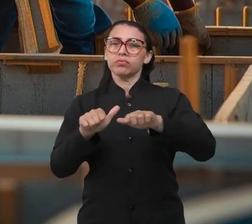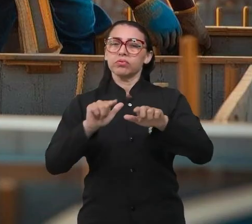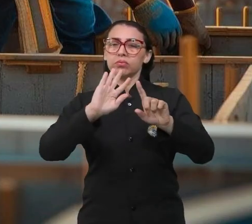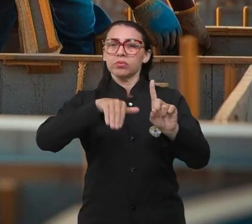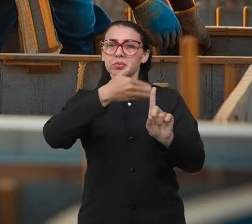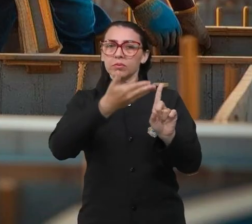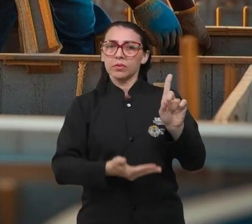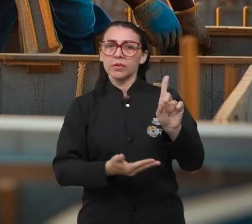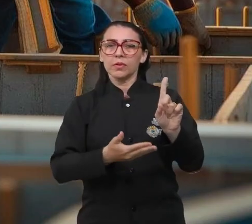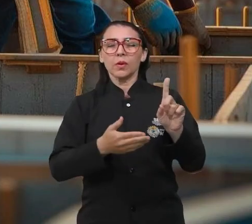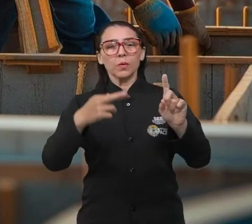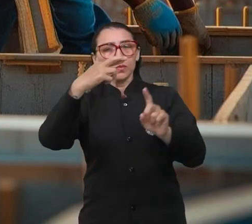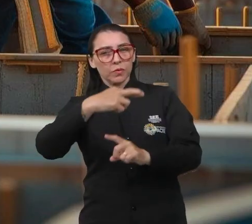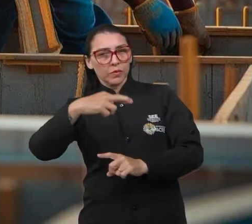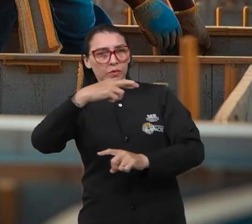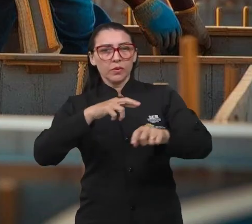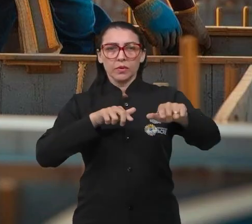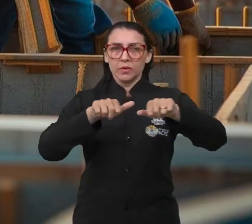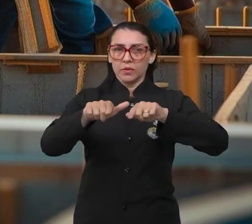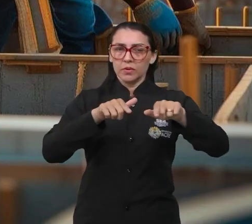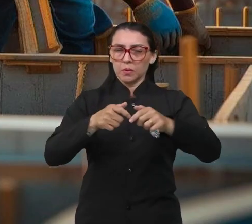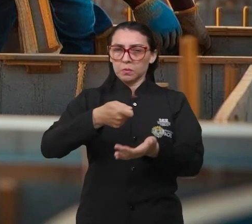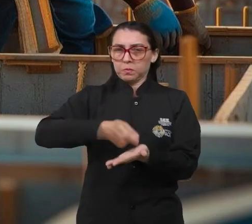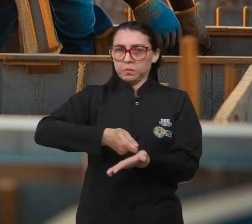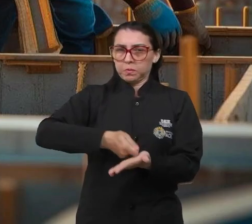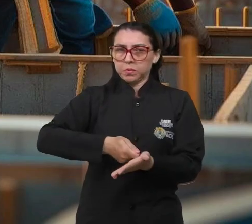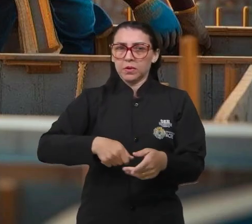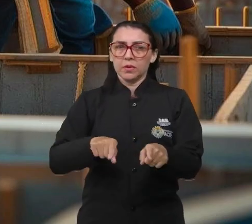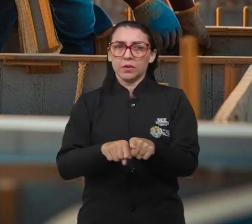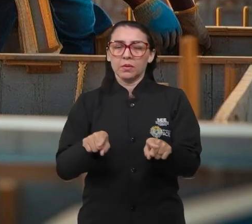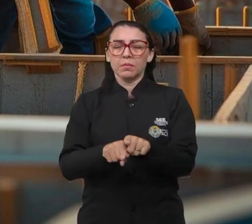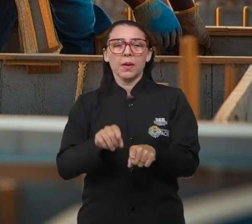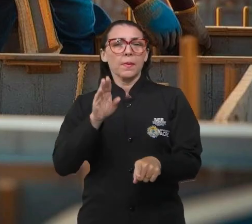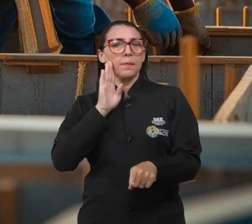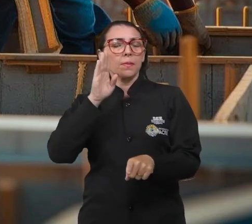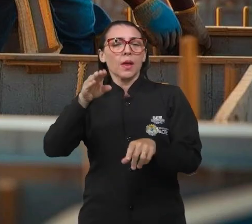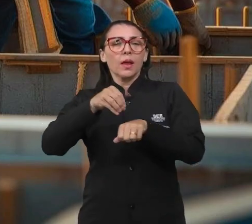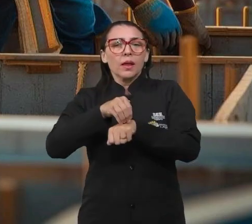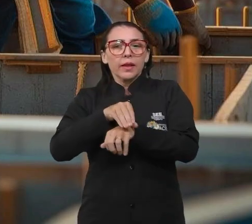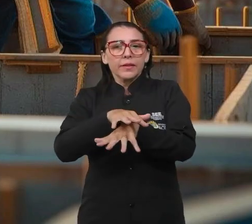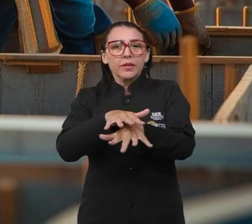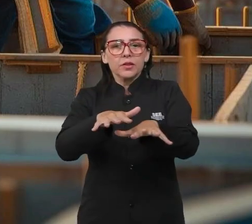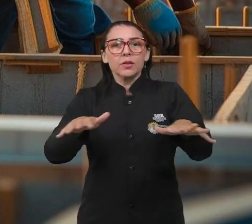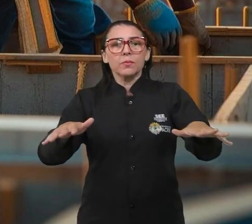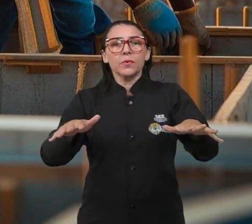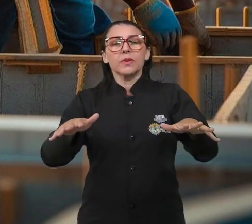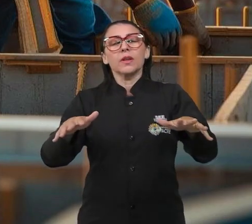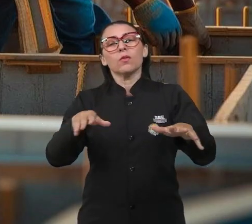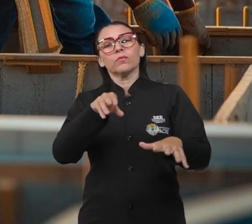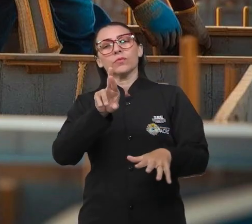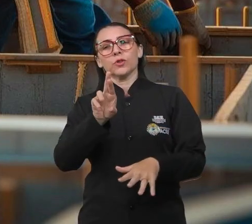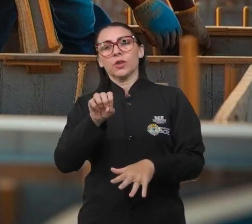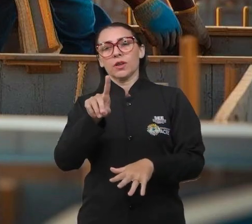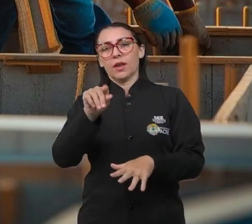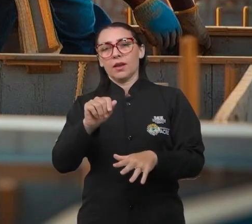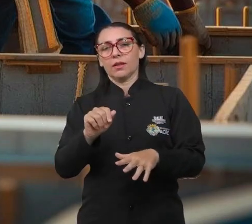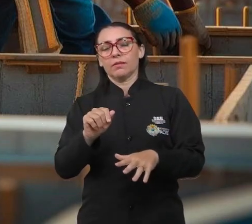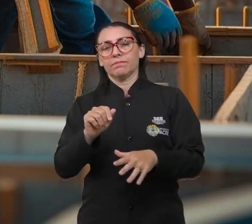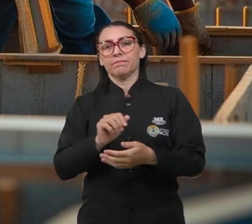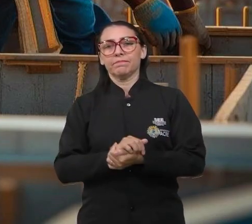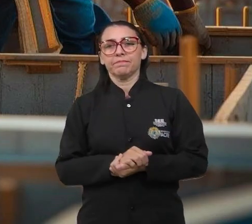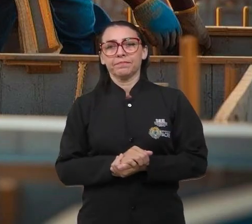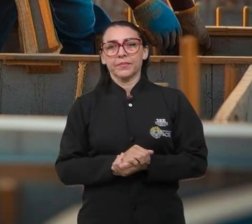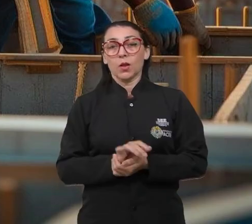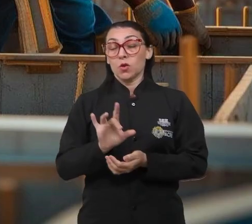digno, fiscalização trabalhista rigorosa e, principalmente, a redistribuição de